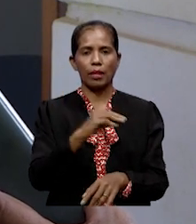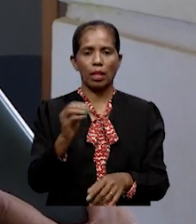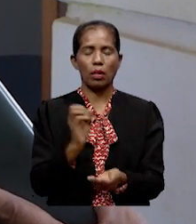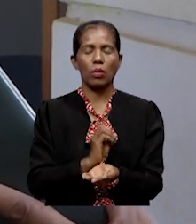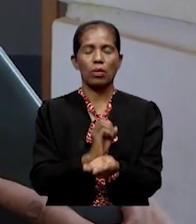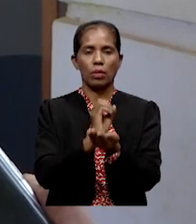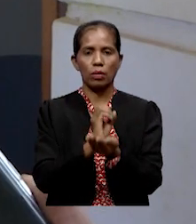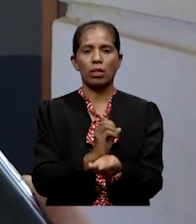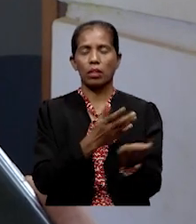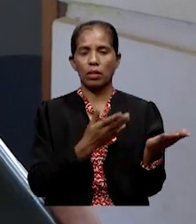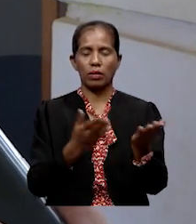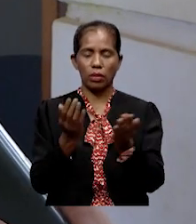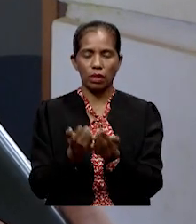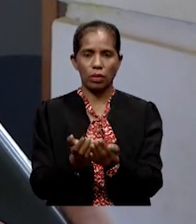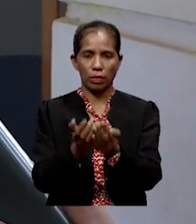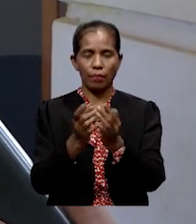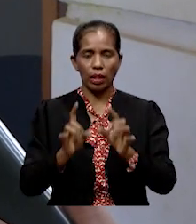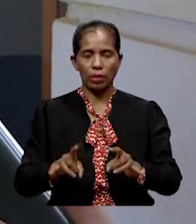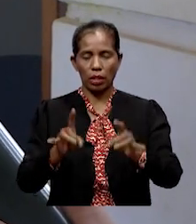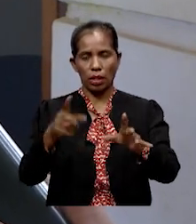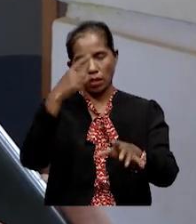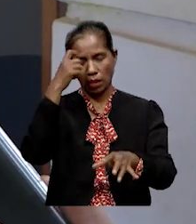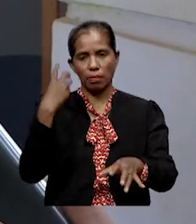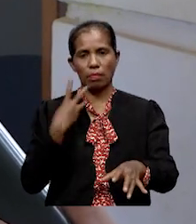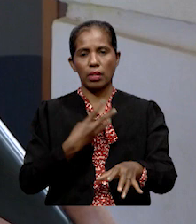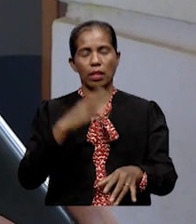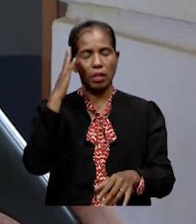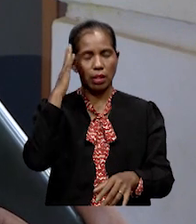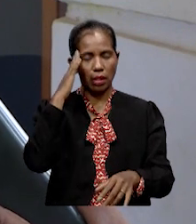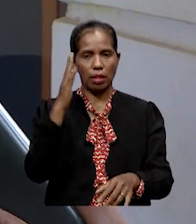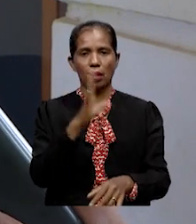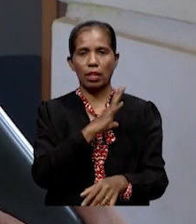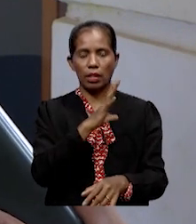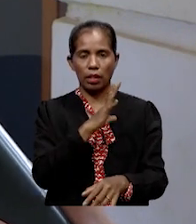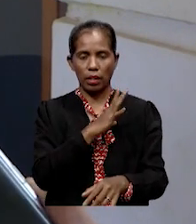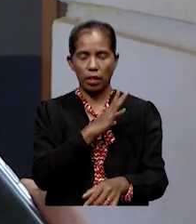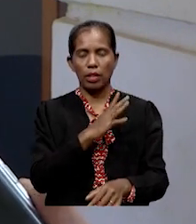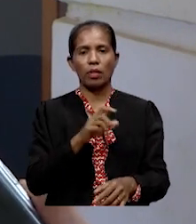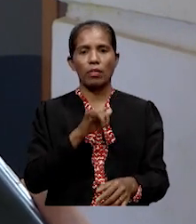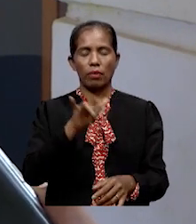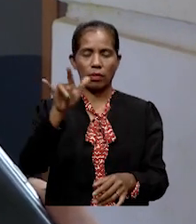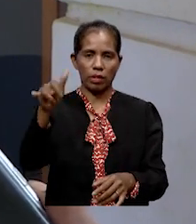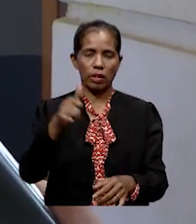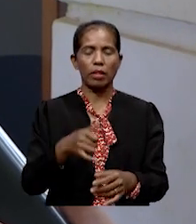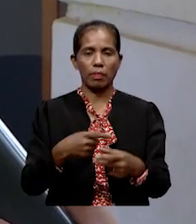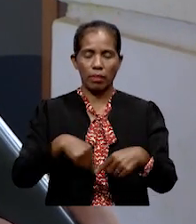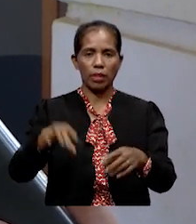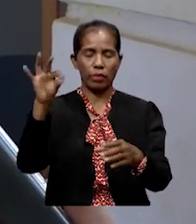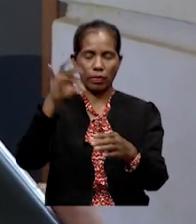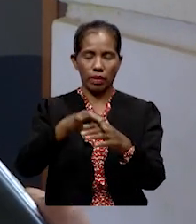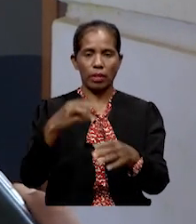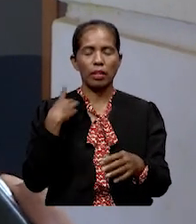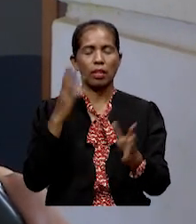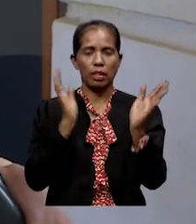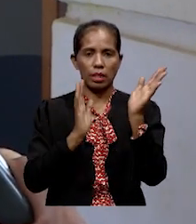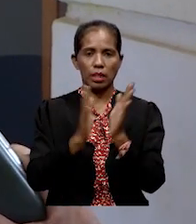transporte terrestre Australia ne nian tamba itu atene katak ne dependemos baia voucher ne bem aqui disponível né. Então, italo cerimônia